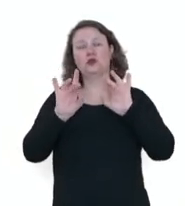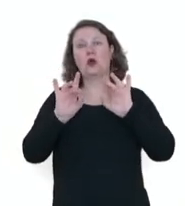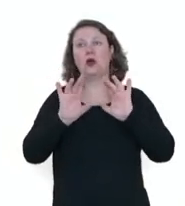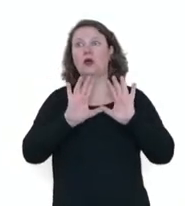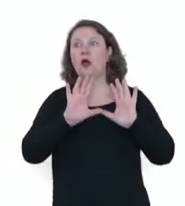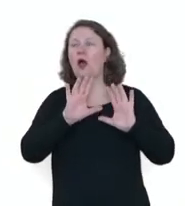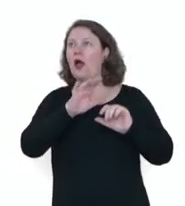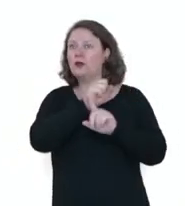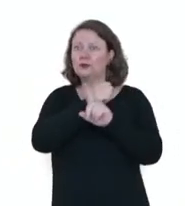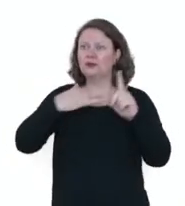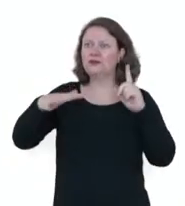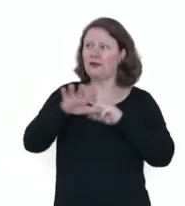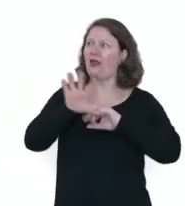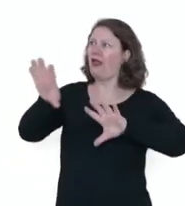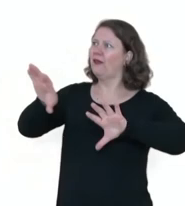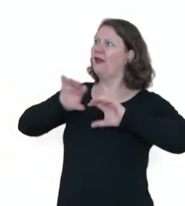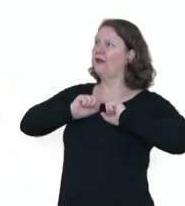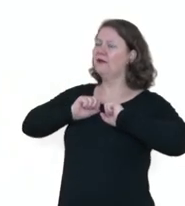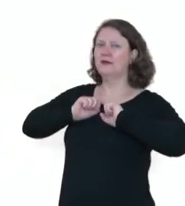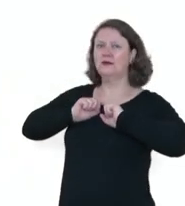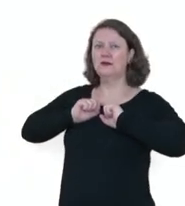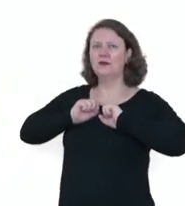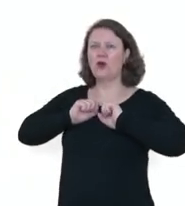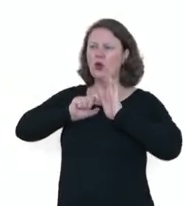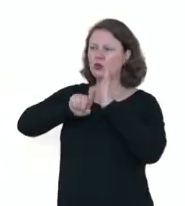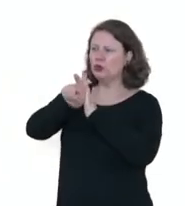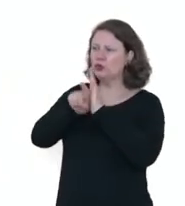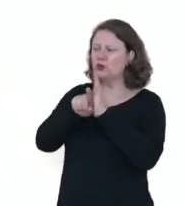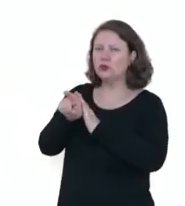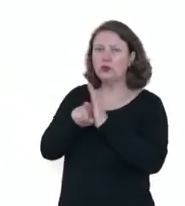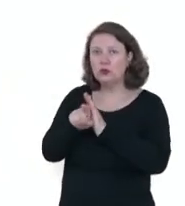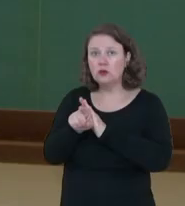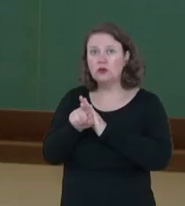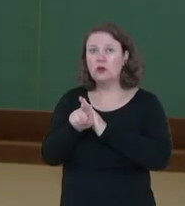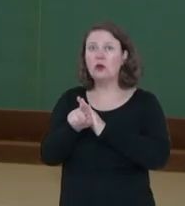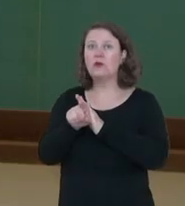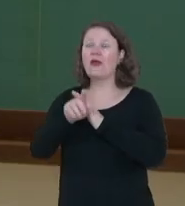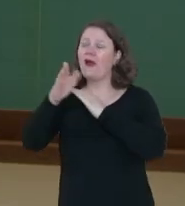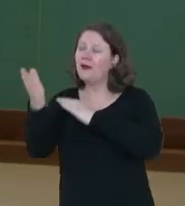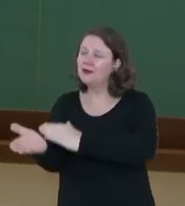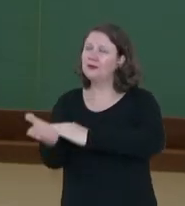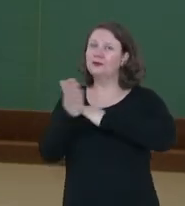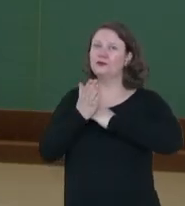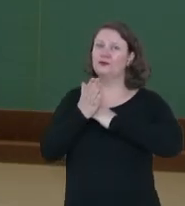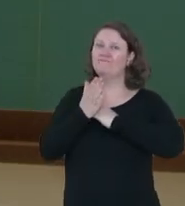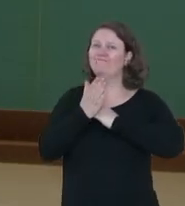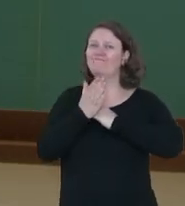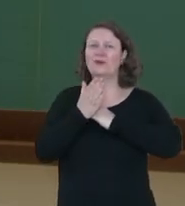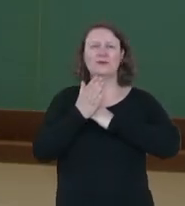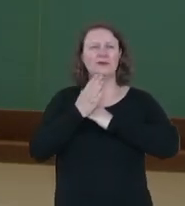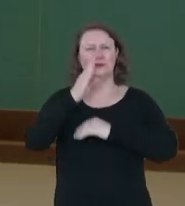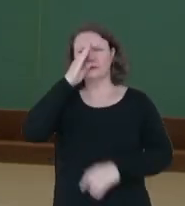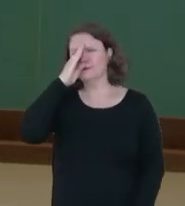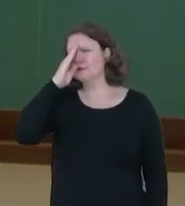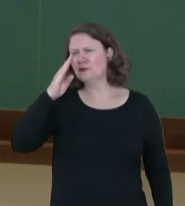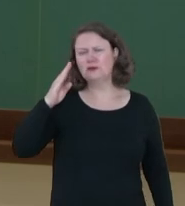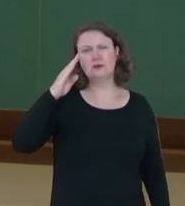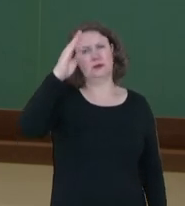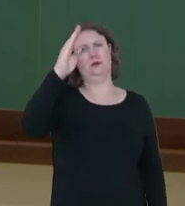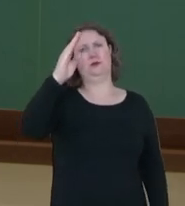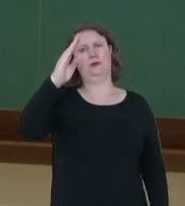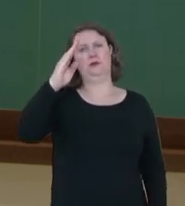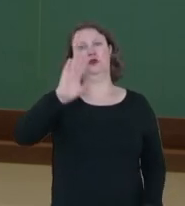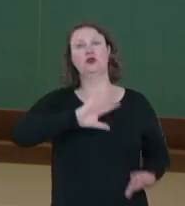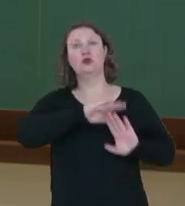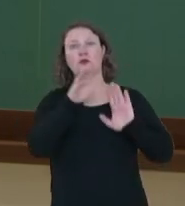século XX, quando seus estudos foram fundamentais para a compreensão dos mecanismos de